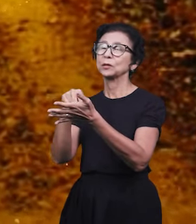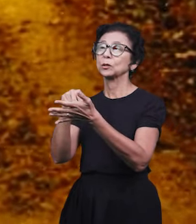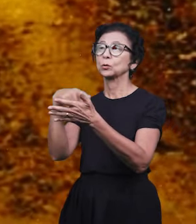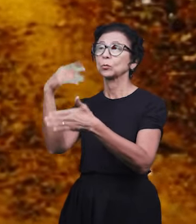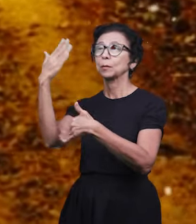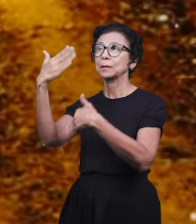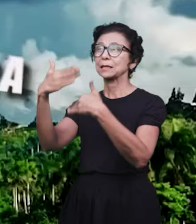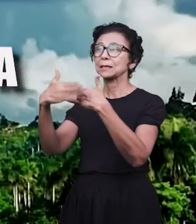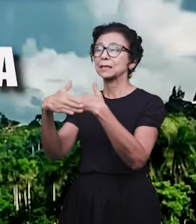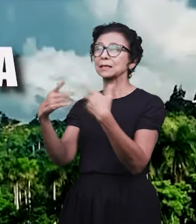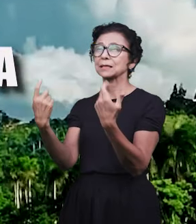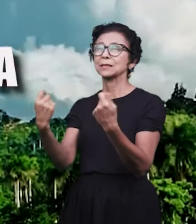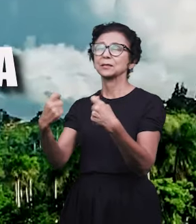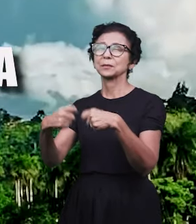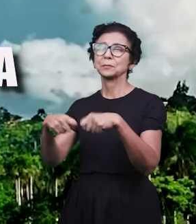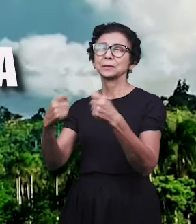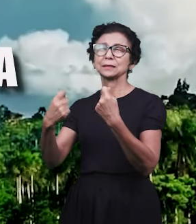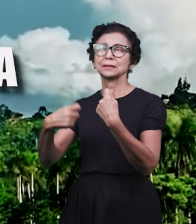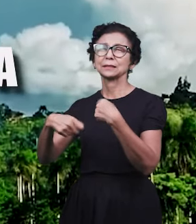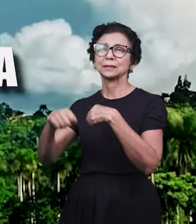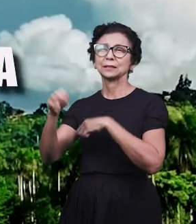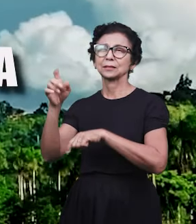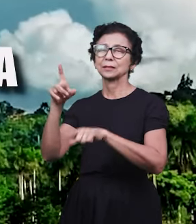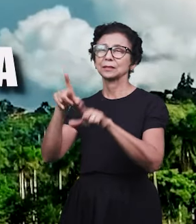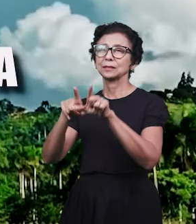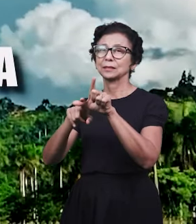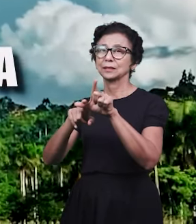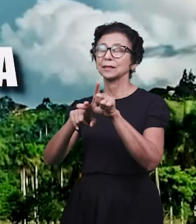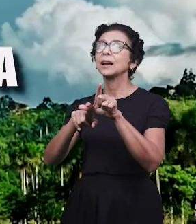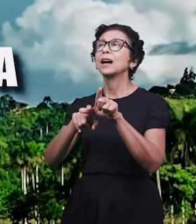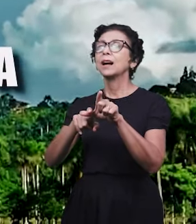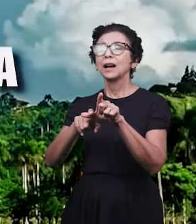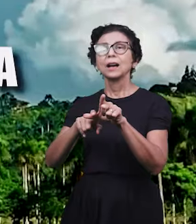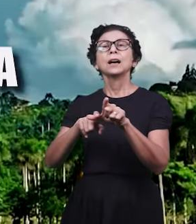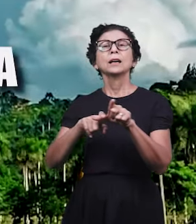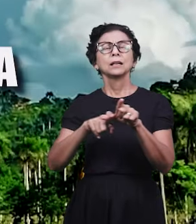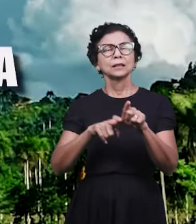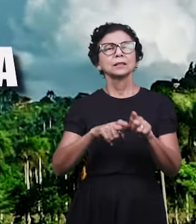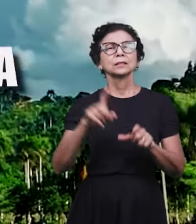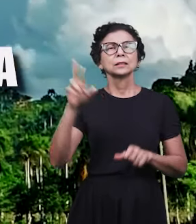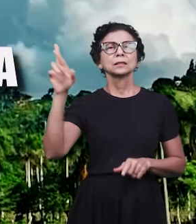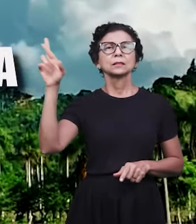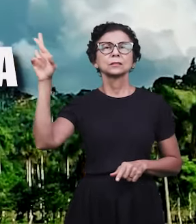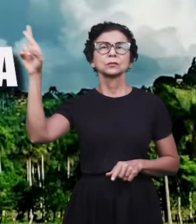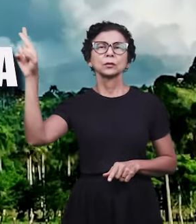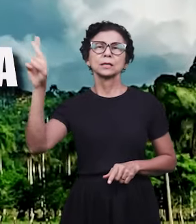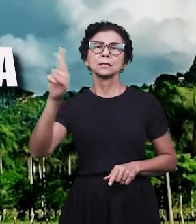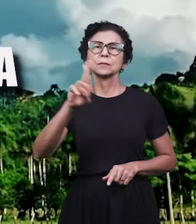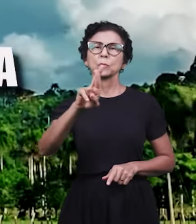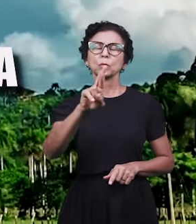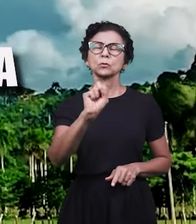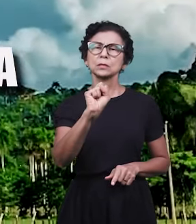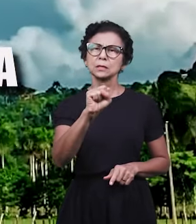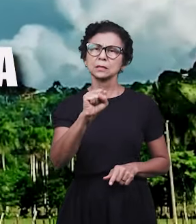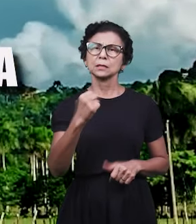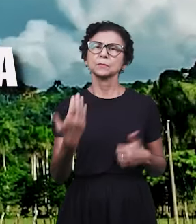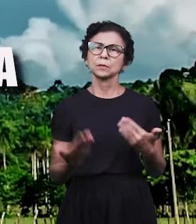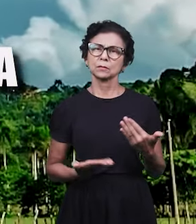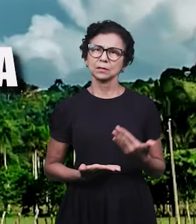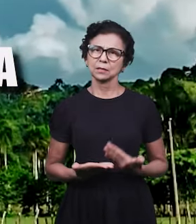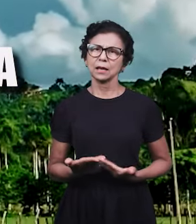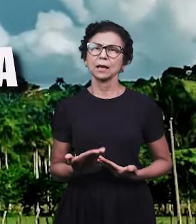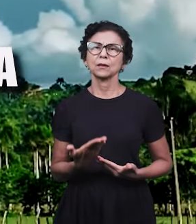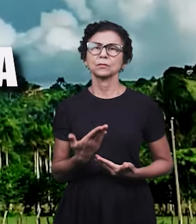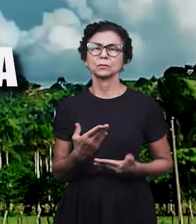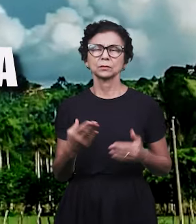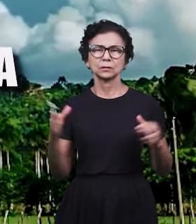meu Deus. Se contigo irá minha presença para